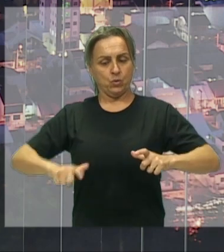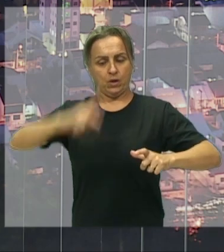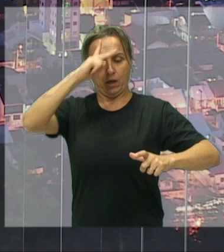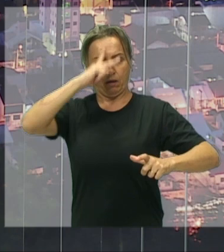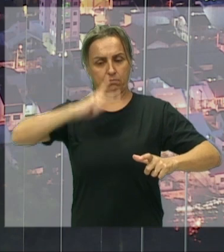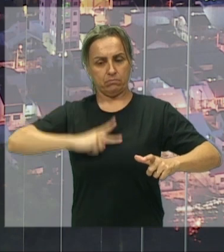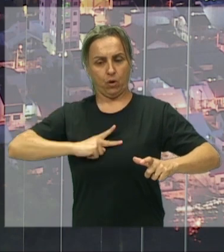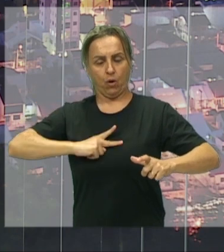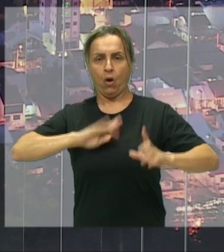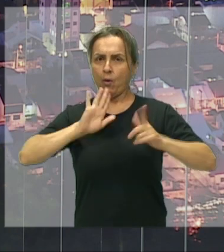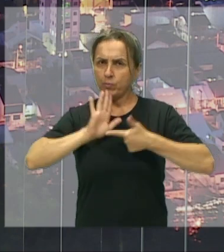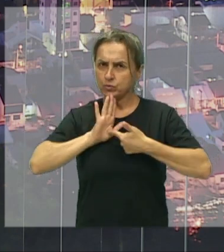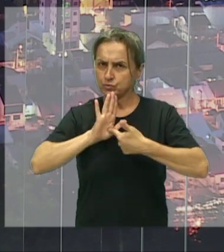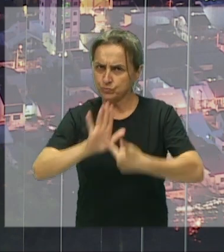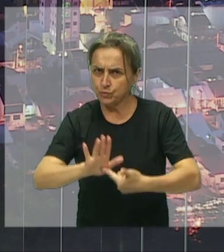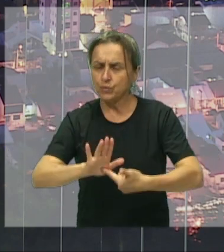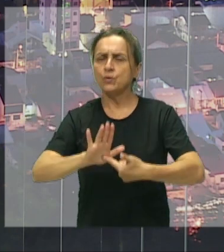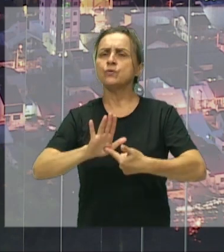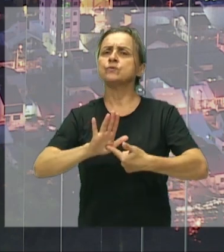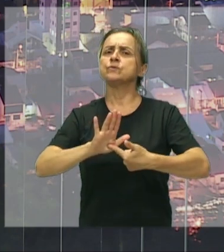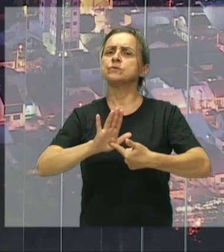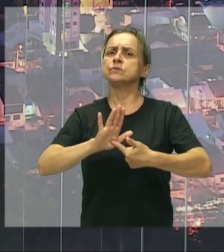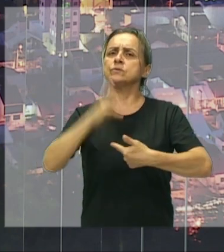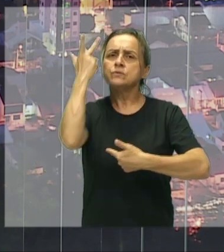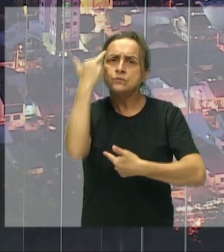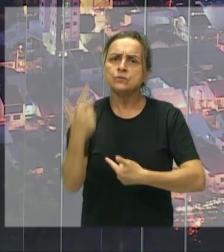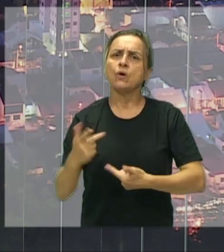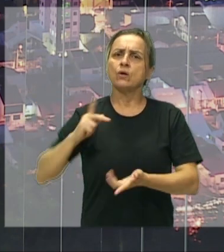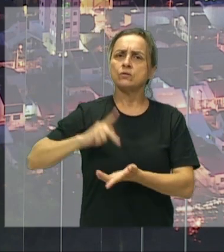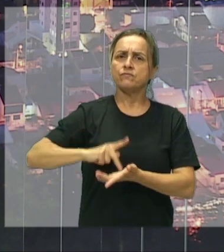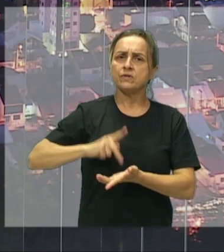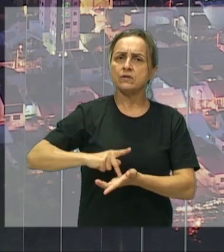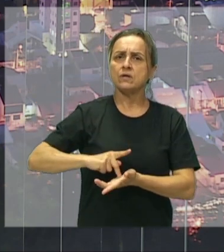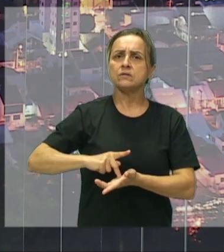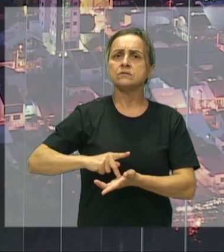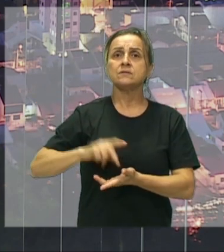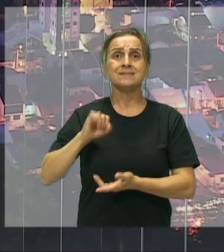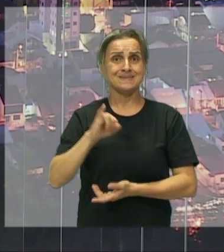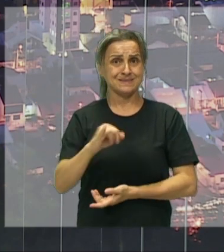de visibilidade, de alcance, elas seriam,